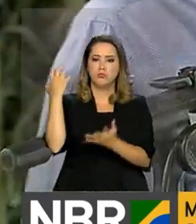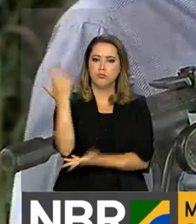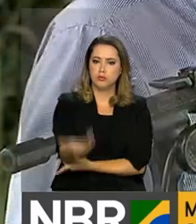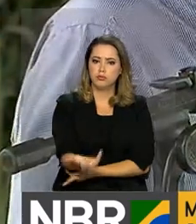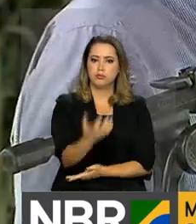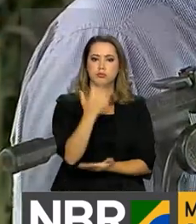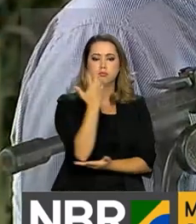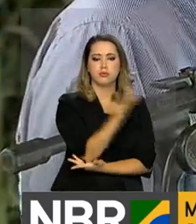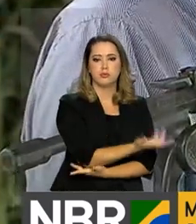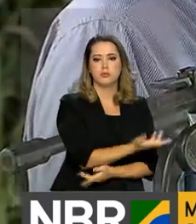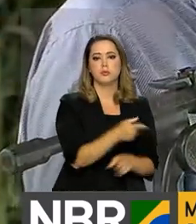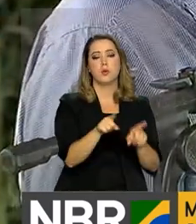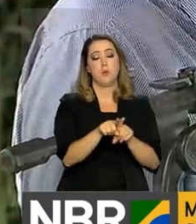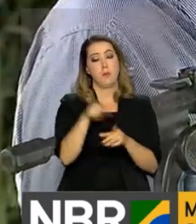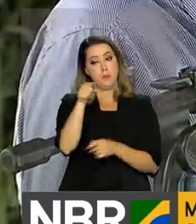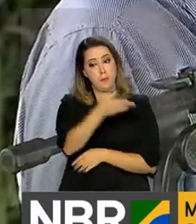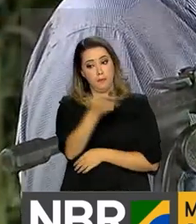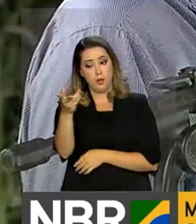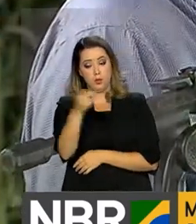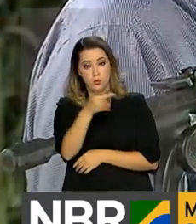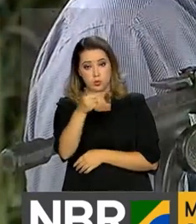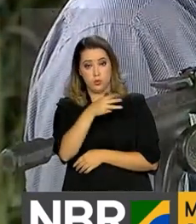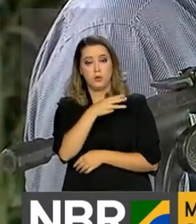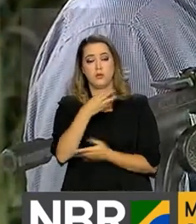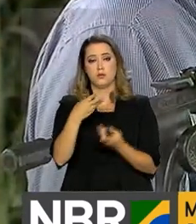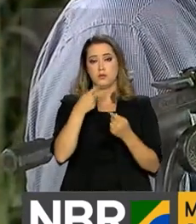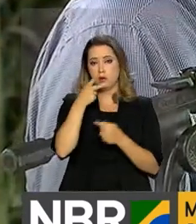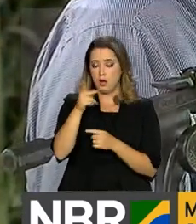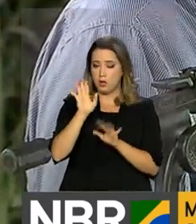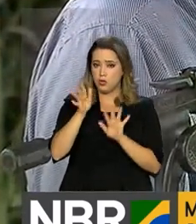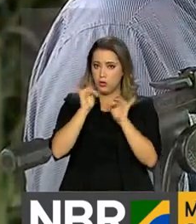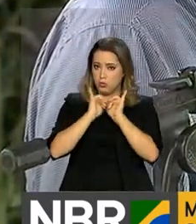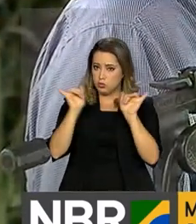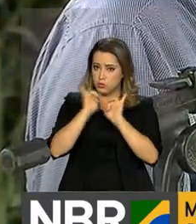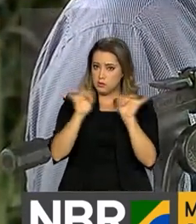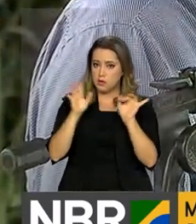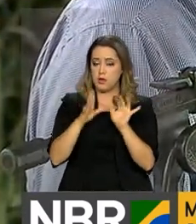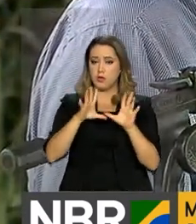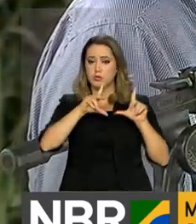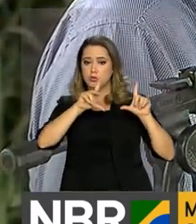O Sarney e o Kassab foram até anunciar, não é? Cerca...